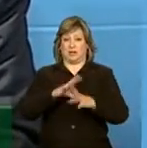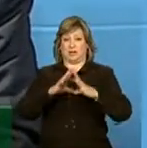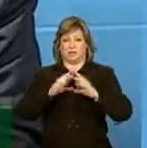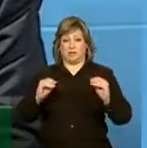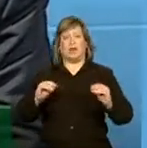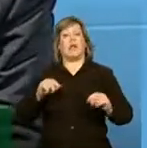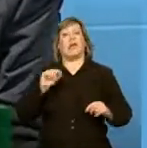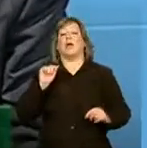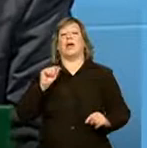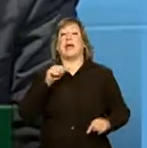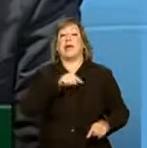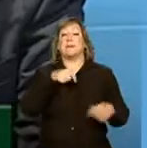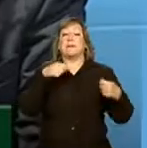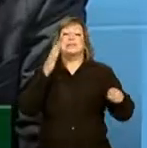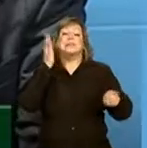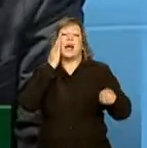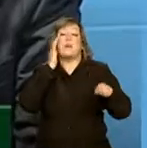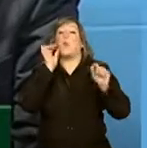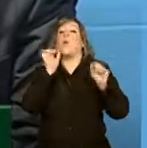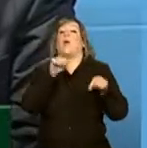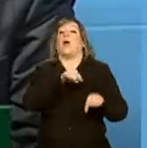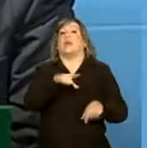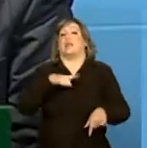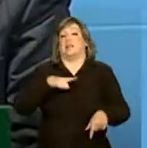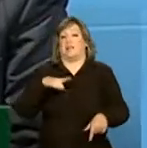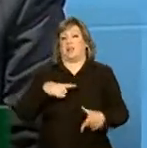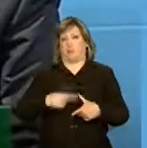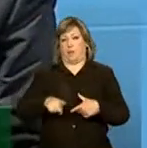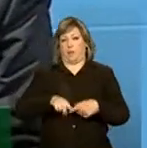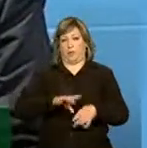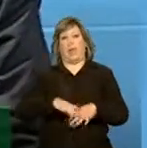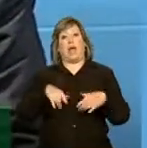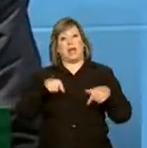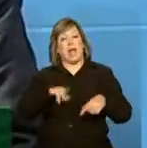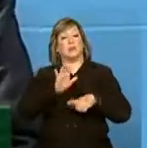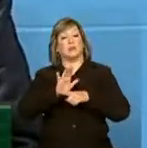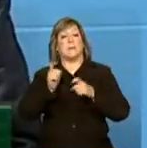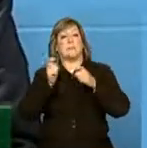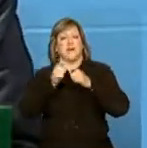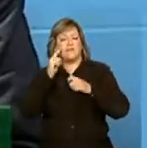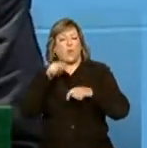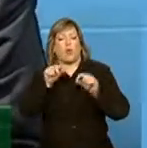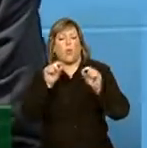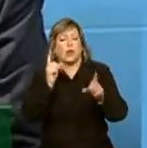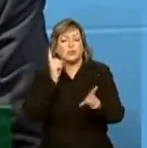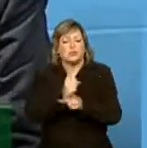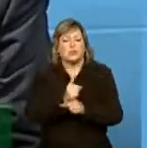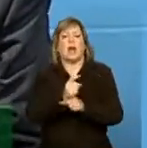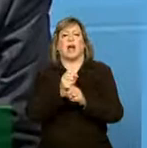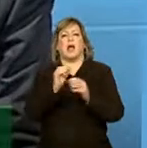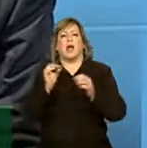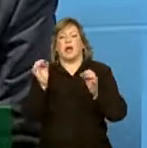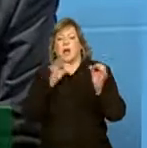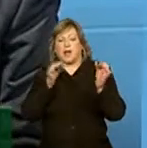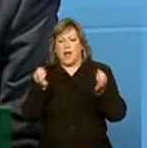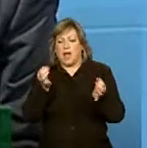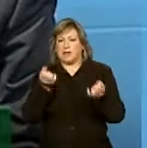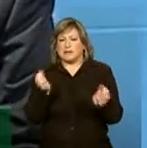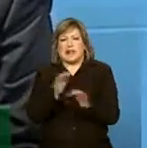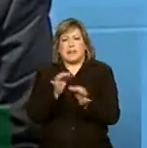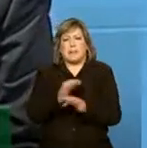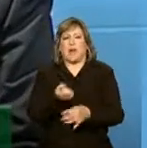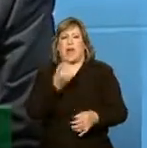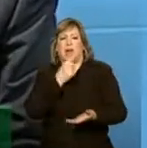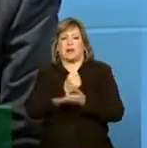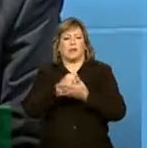doente saiba o que ele sofre. Isto permite que o médico possa ajudar a sua cura. Mas o